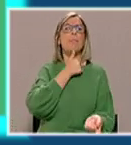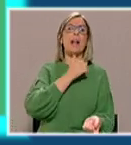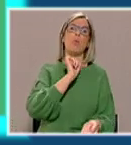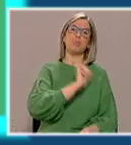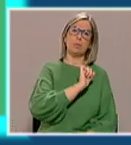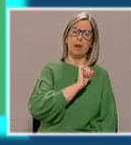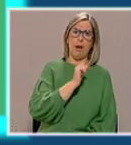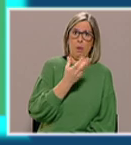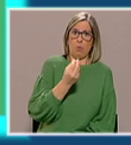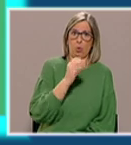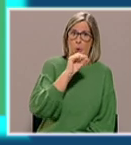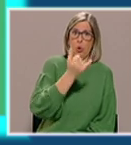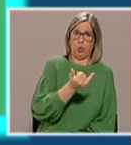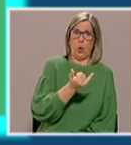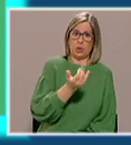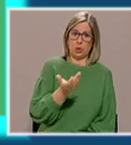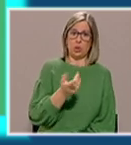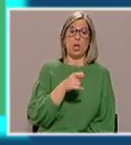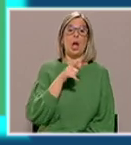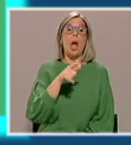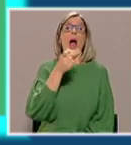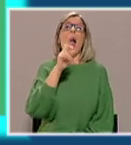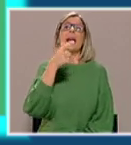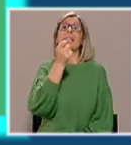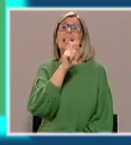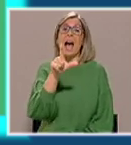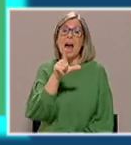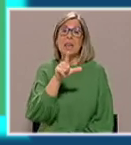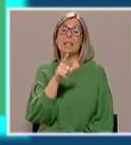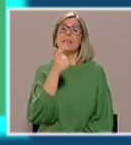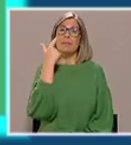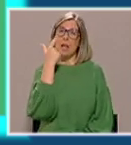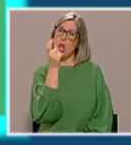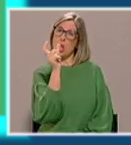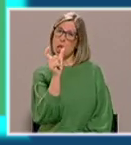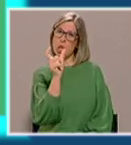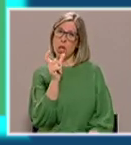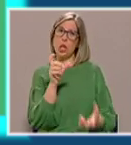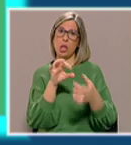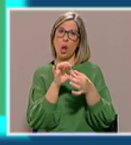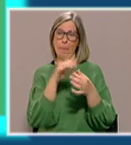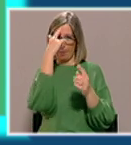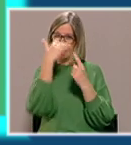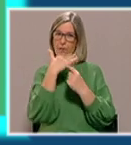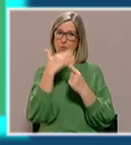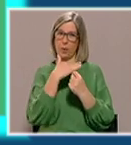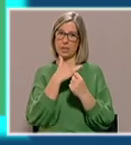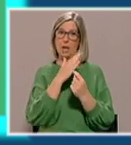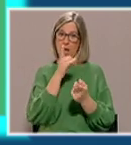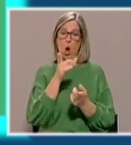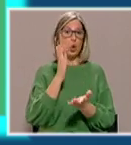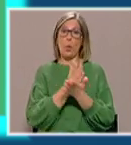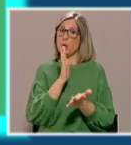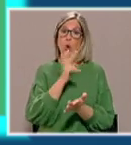está errado. O sangue arterial circula sempre pelas artérias. Atenção a isto, parece pelo nome, mas isto é errado, esta informação. O arterial não circula só